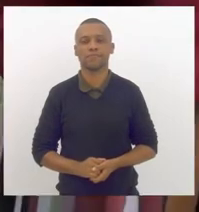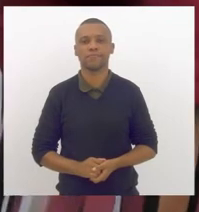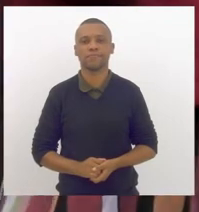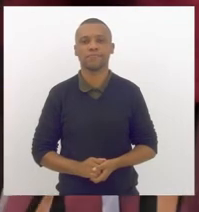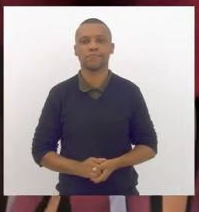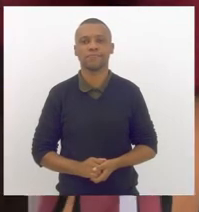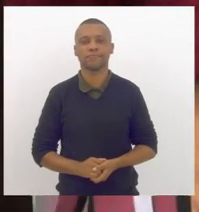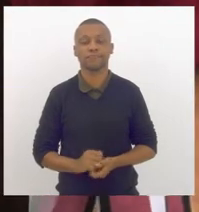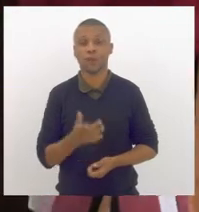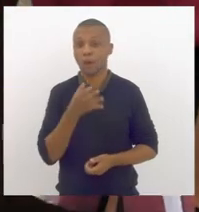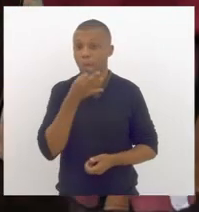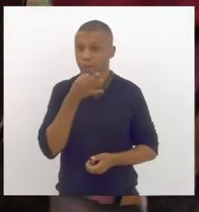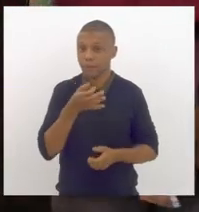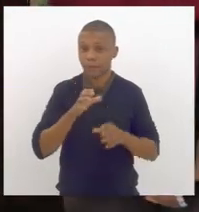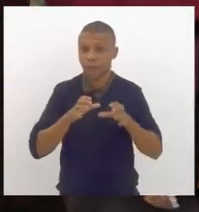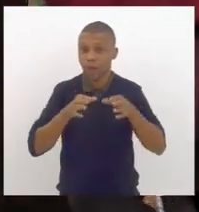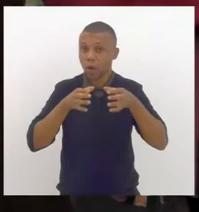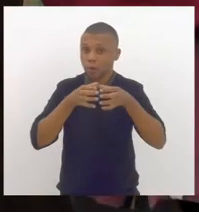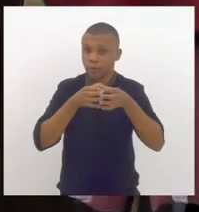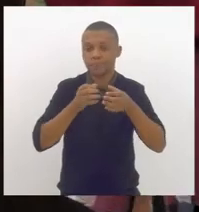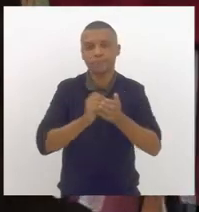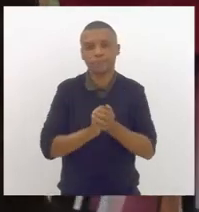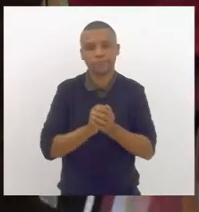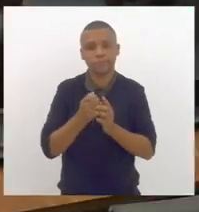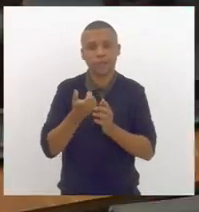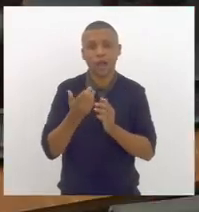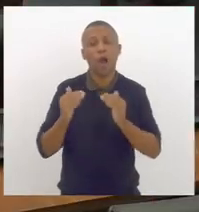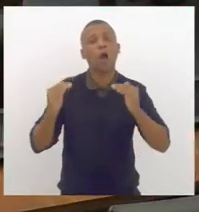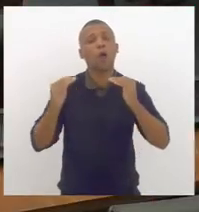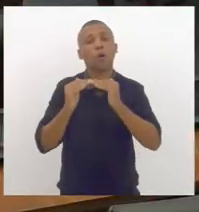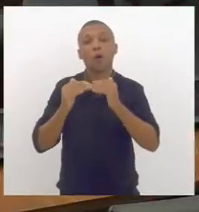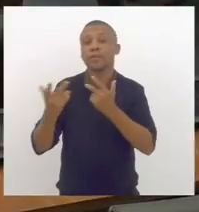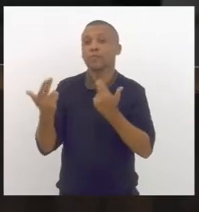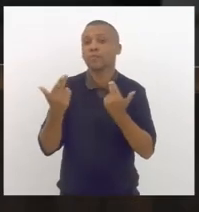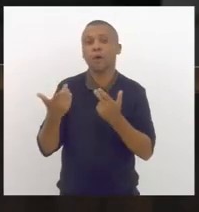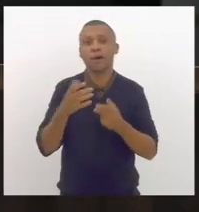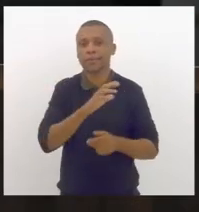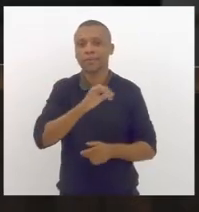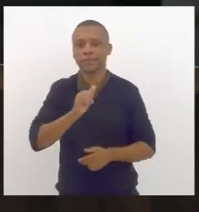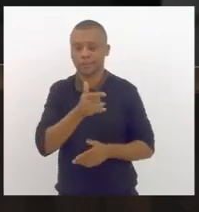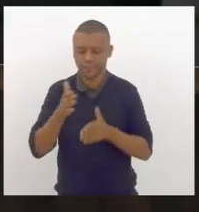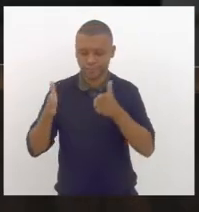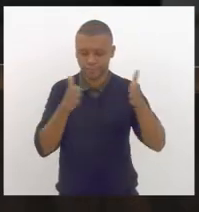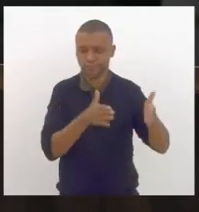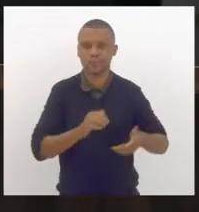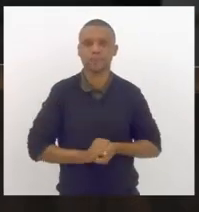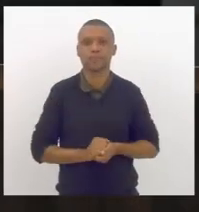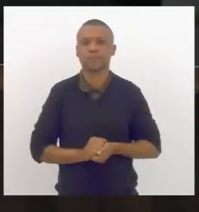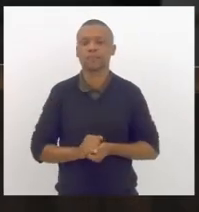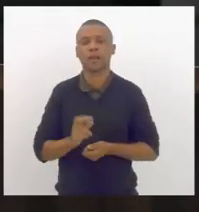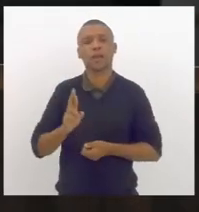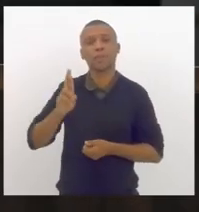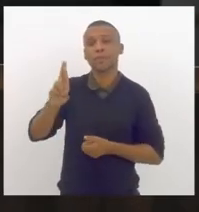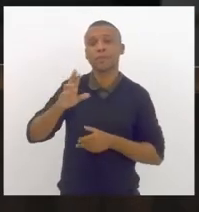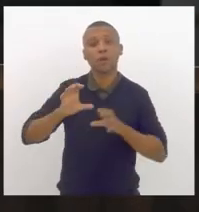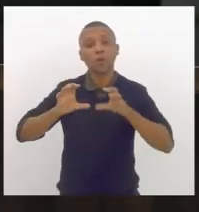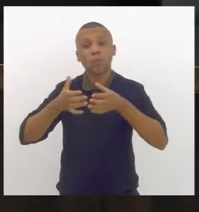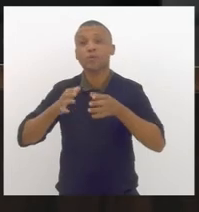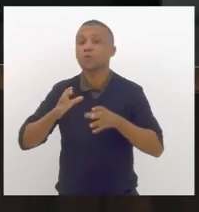Parecer da comissão acompanha a manifestação da CCJ. Pela Comissão de Orçamento, deputado Luiz Paulo.